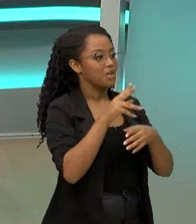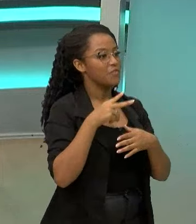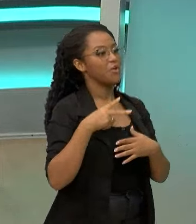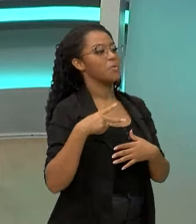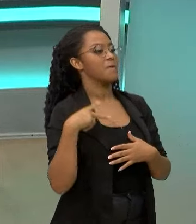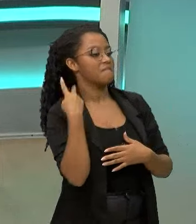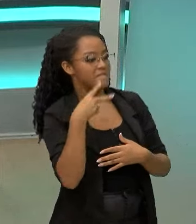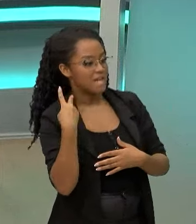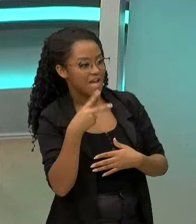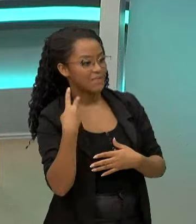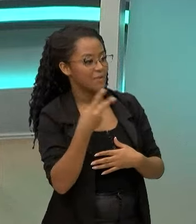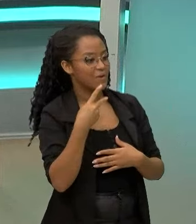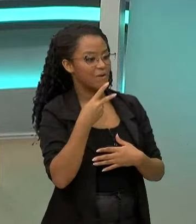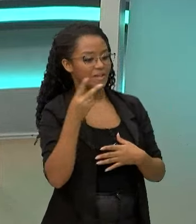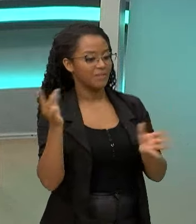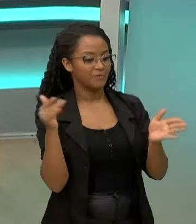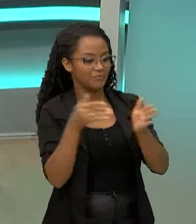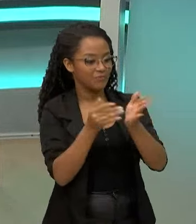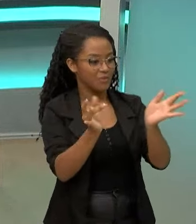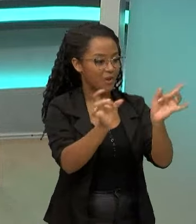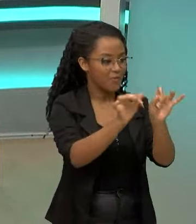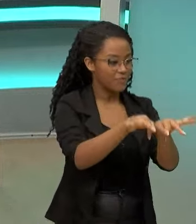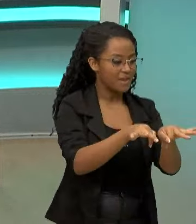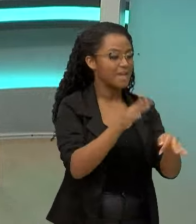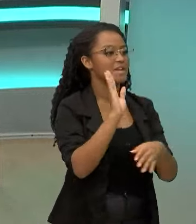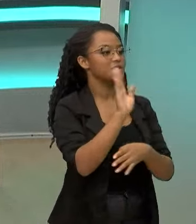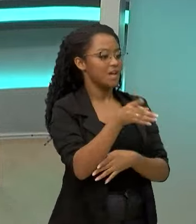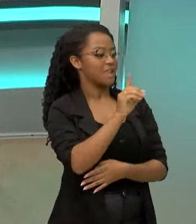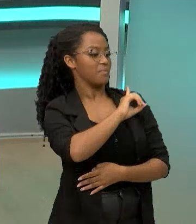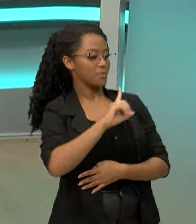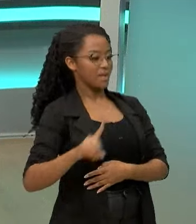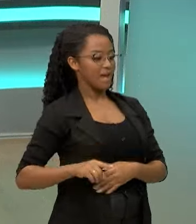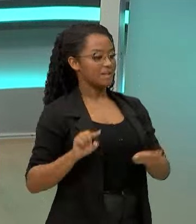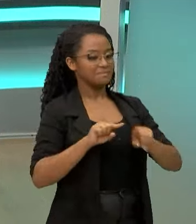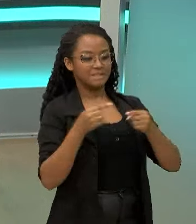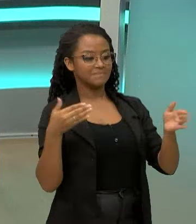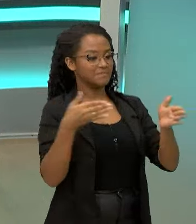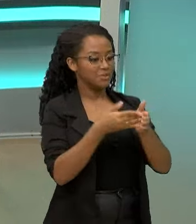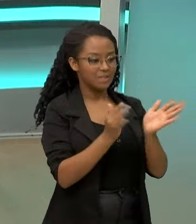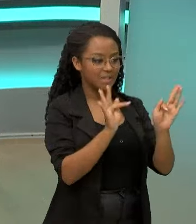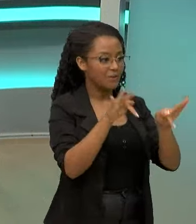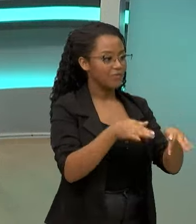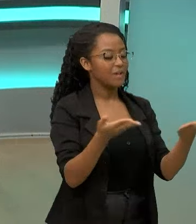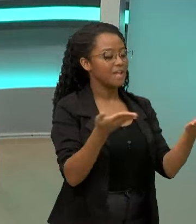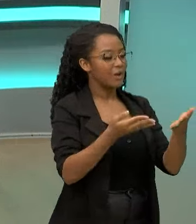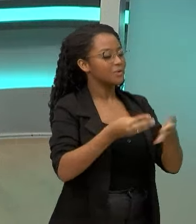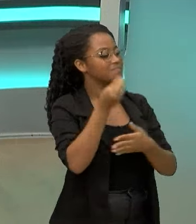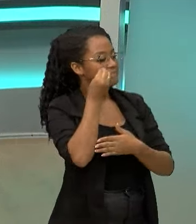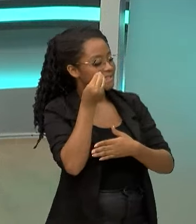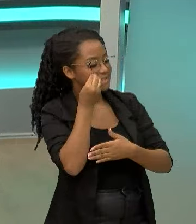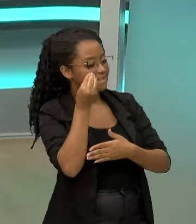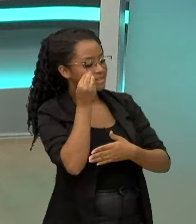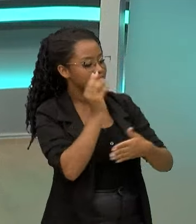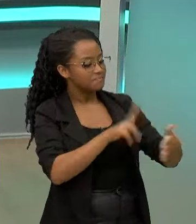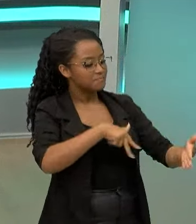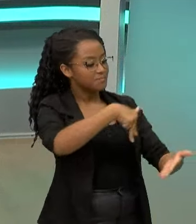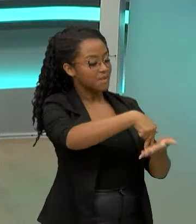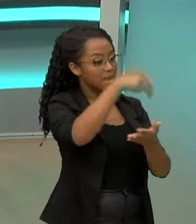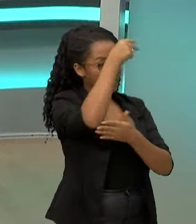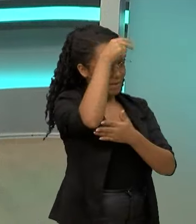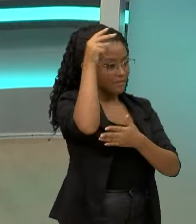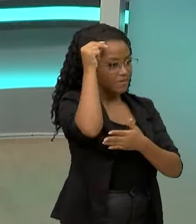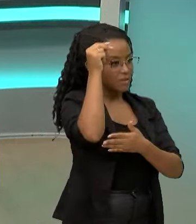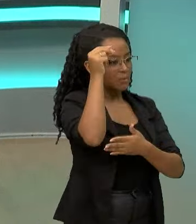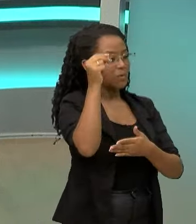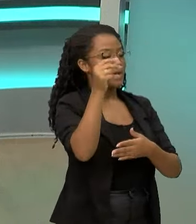mandato, e que agora tenta uma cadeira no executivo, uma cadeira na administração municipal. E o questionamento que muitos fazem é: você